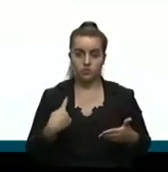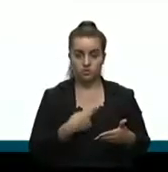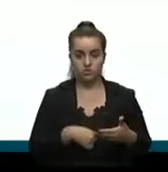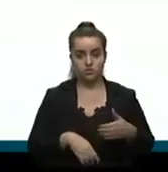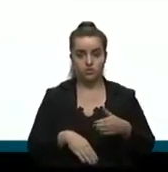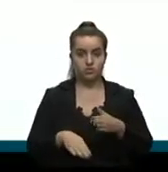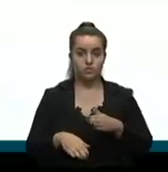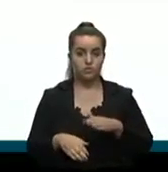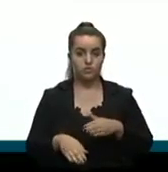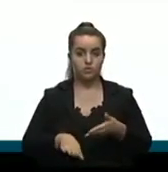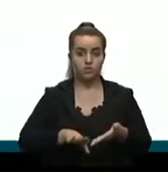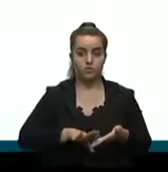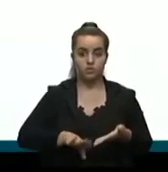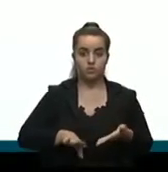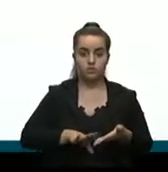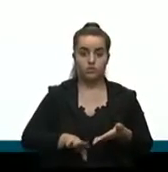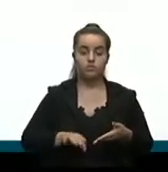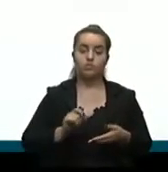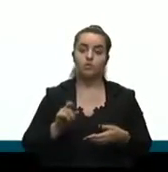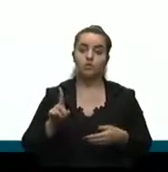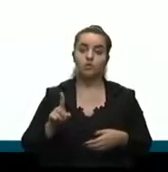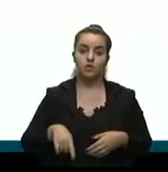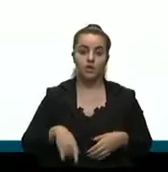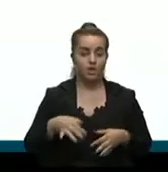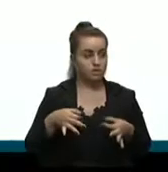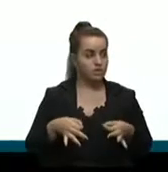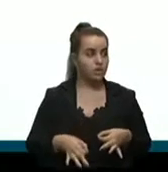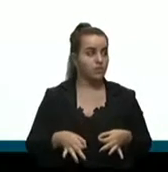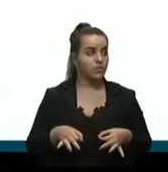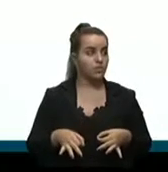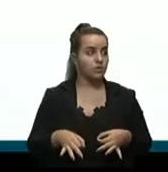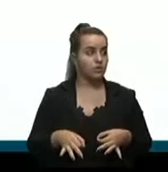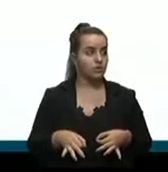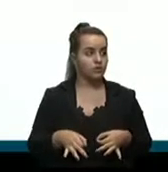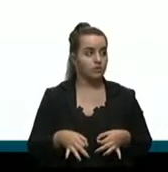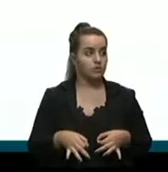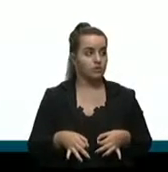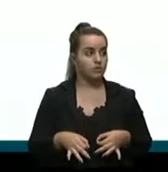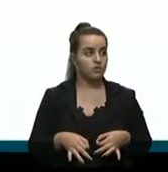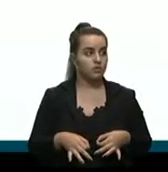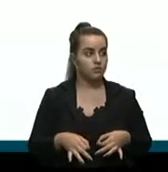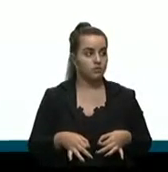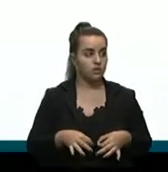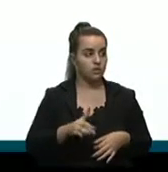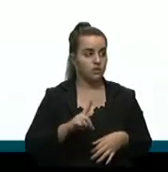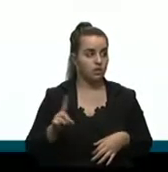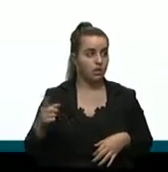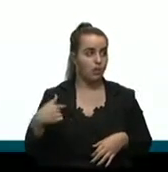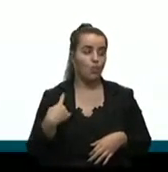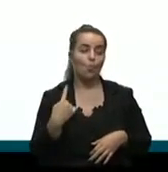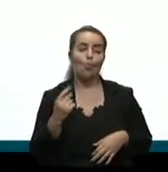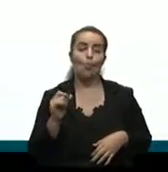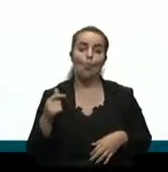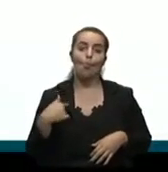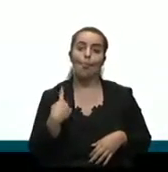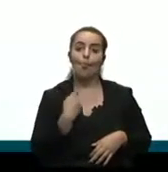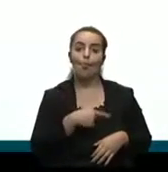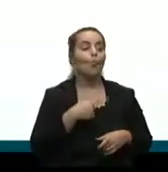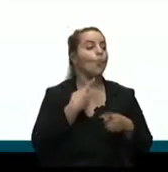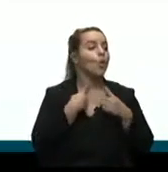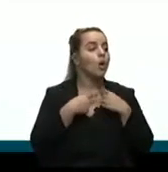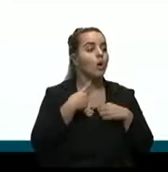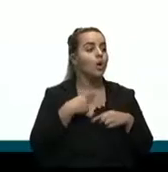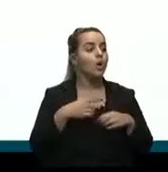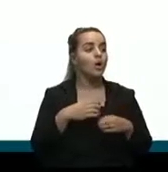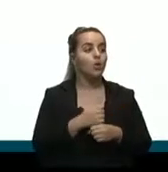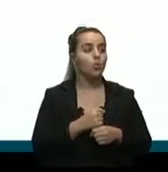parte à esquerda do 70, o que nós obteremos será exatamente a parte à direita, ou seja, o que nós estamos desejando